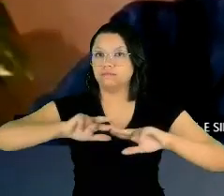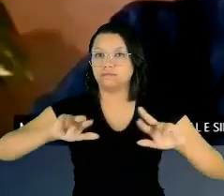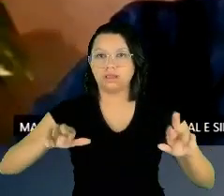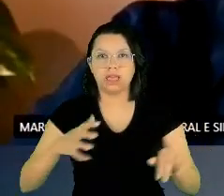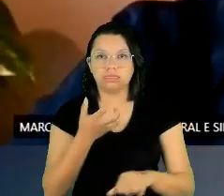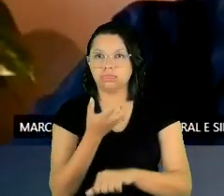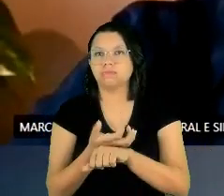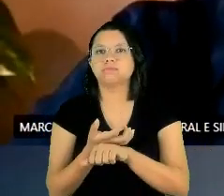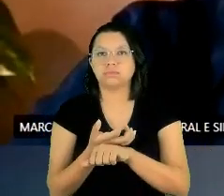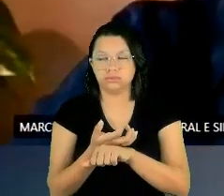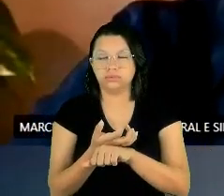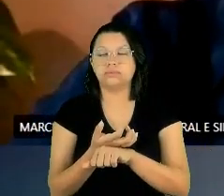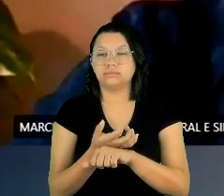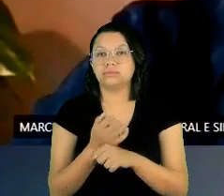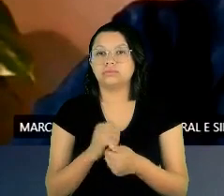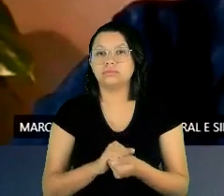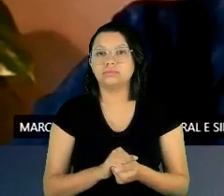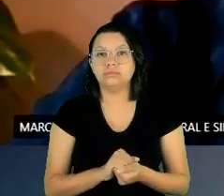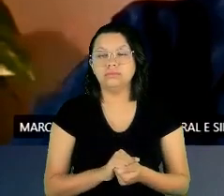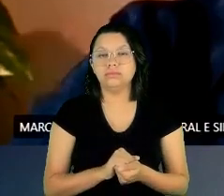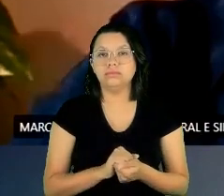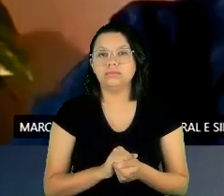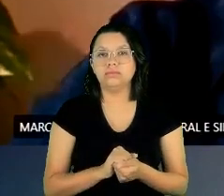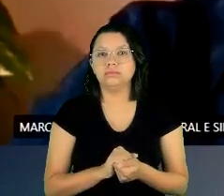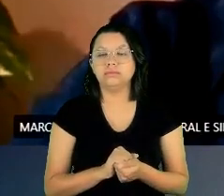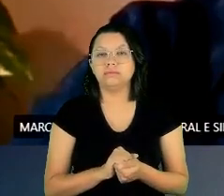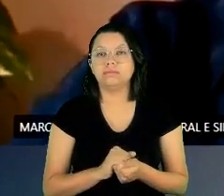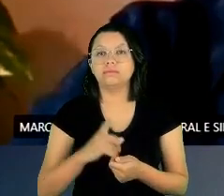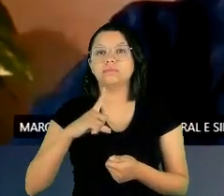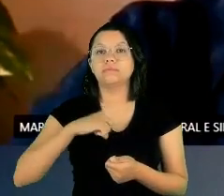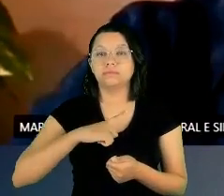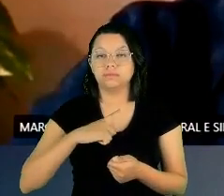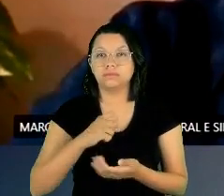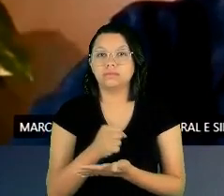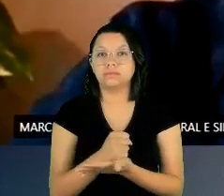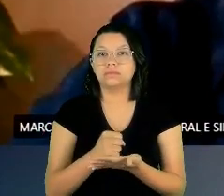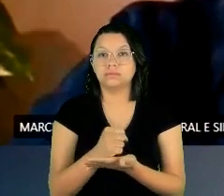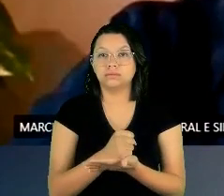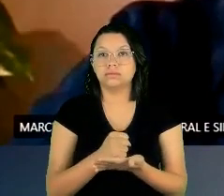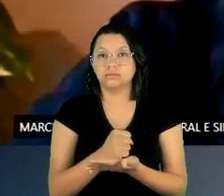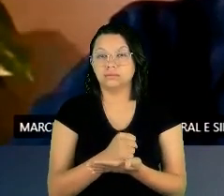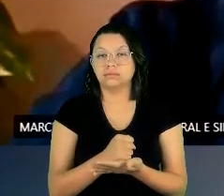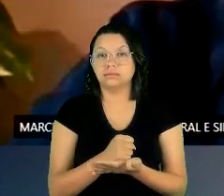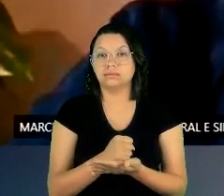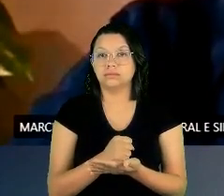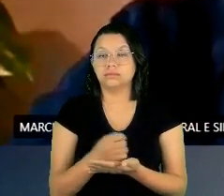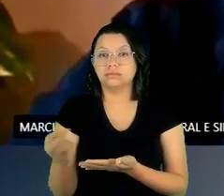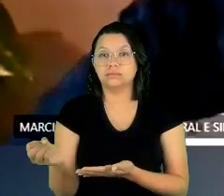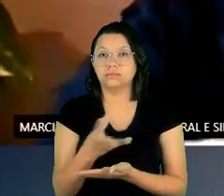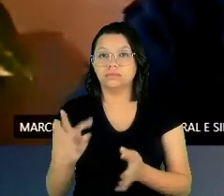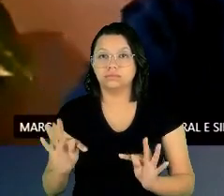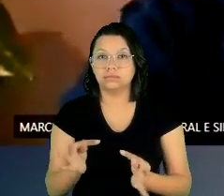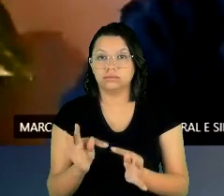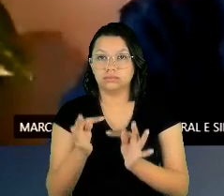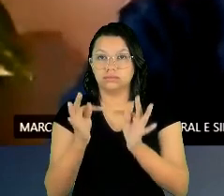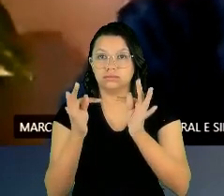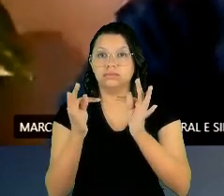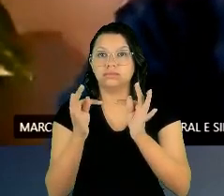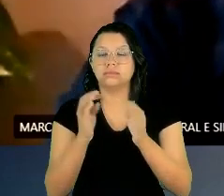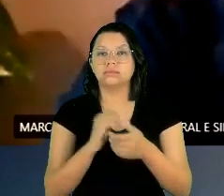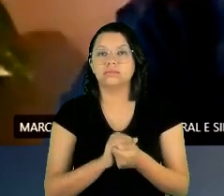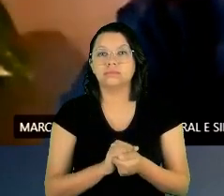interdisciplinar por natureza, né, por essência. A neurociência, ela tem como sua base, né, as